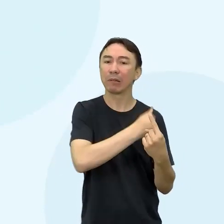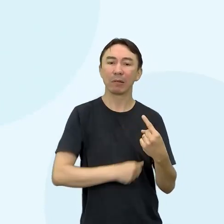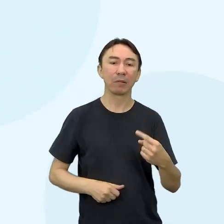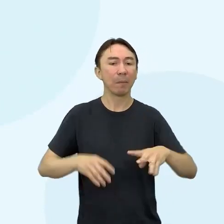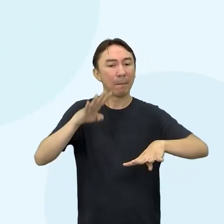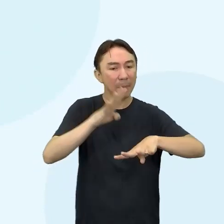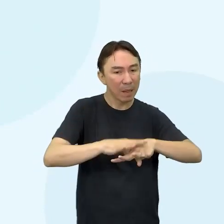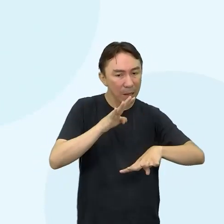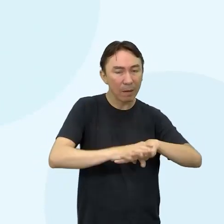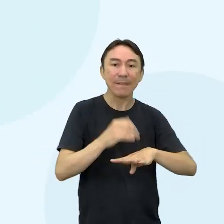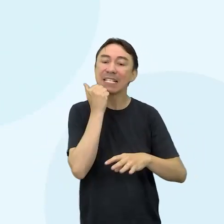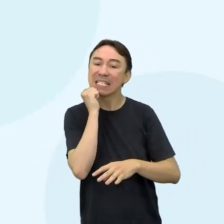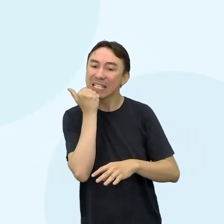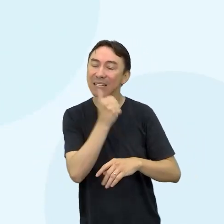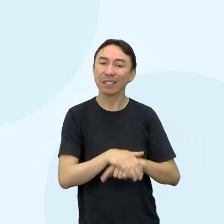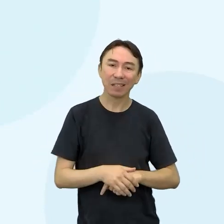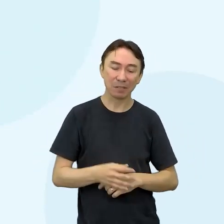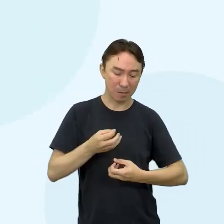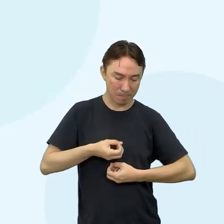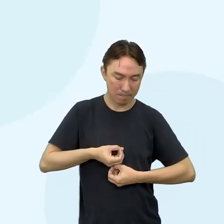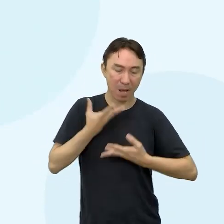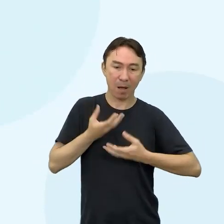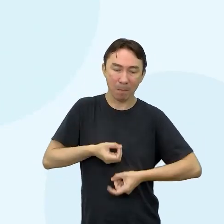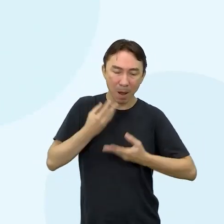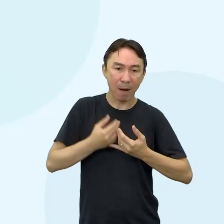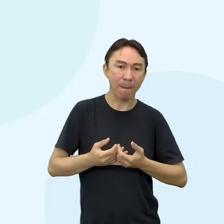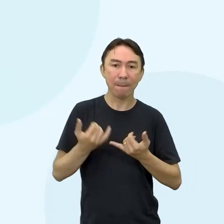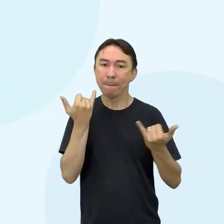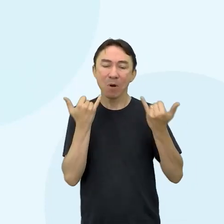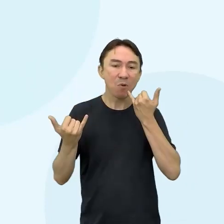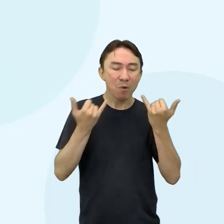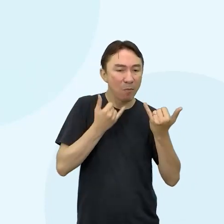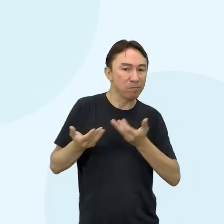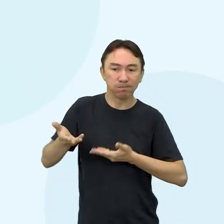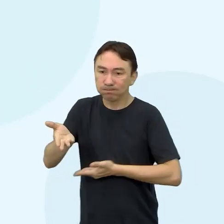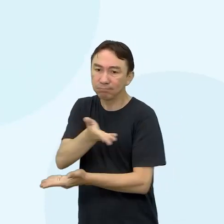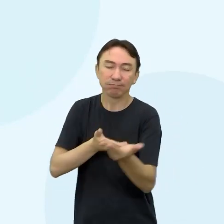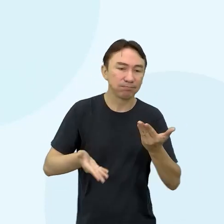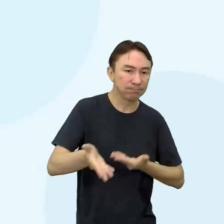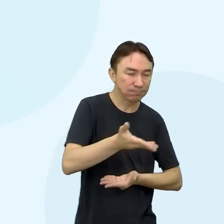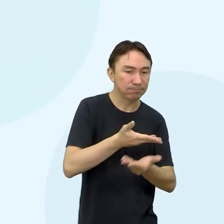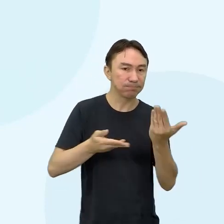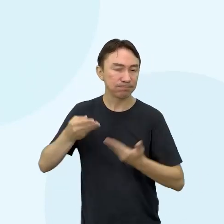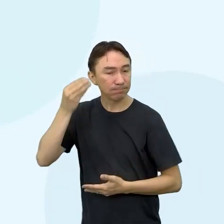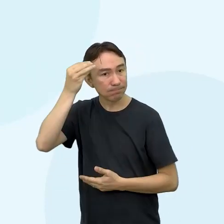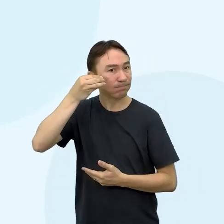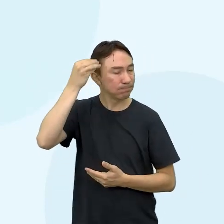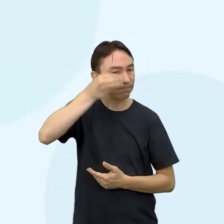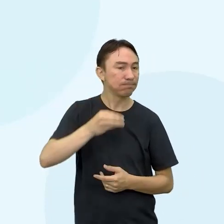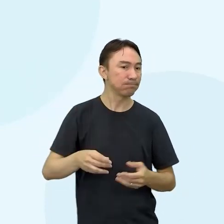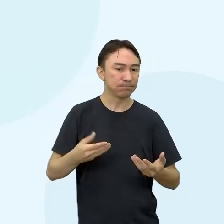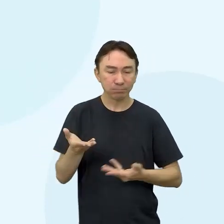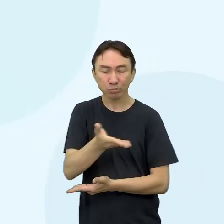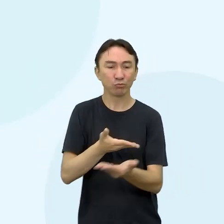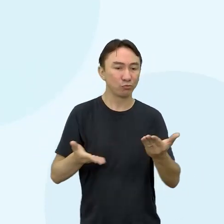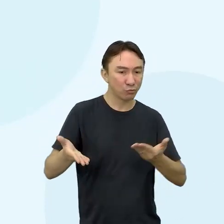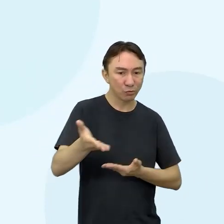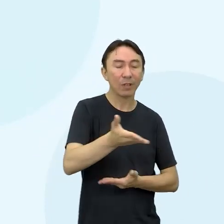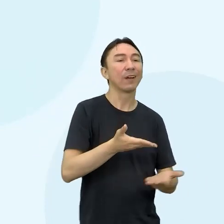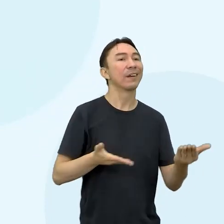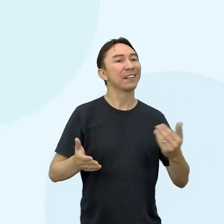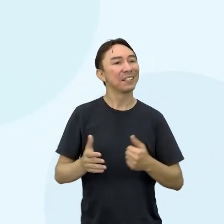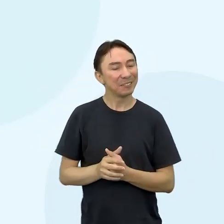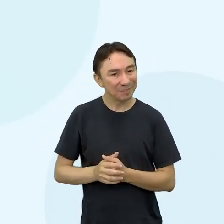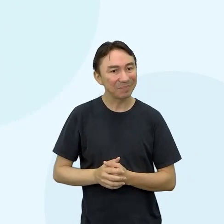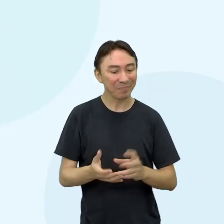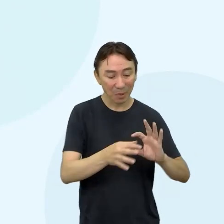e partilhar informações, experiências, ideias e sentimentos em diferentes contextos e produzir sentidos